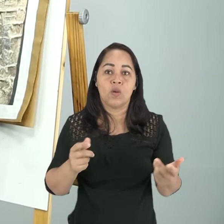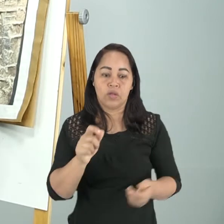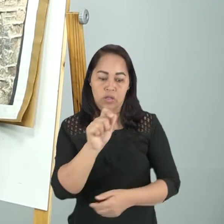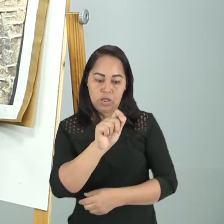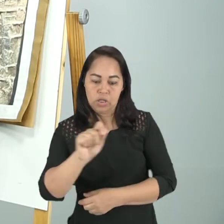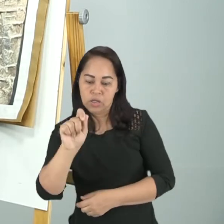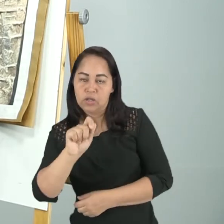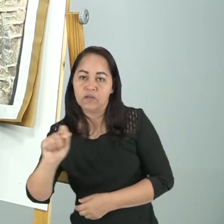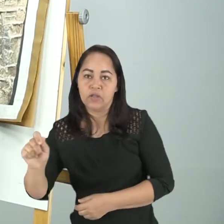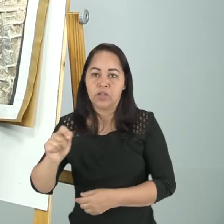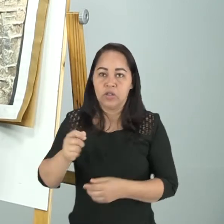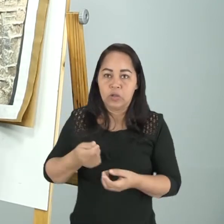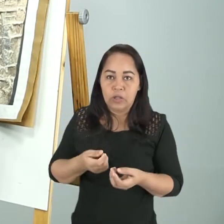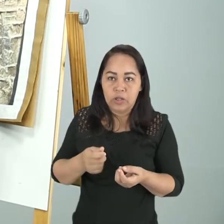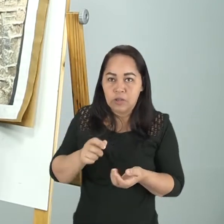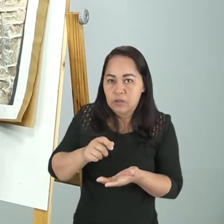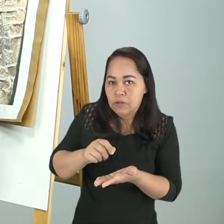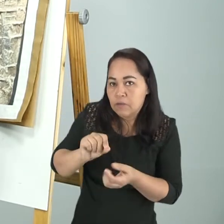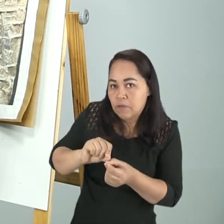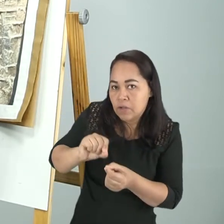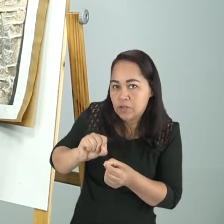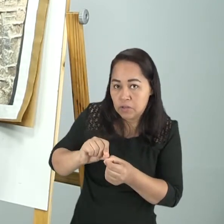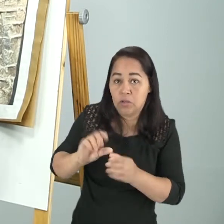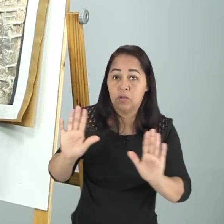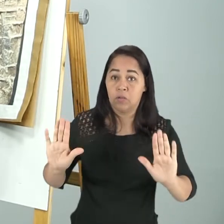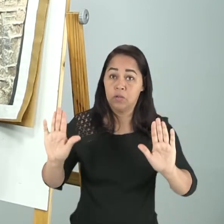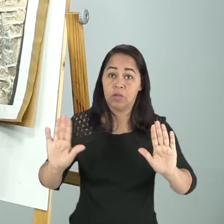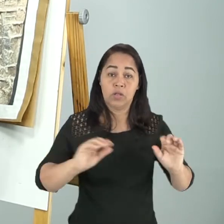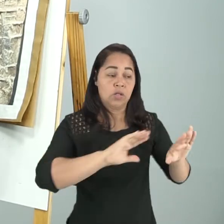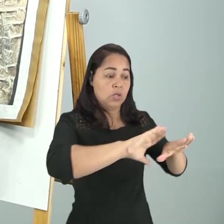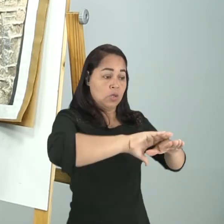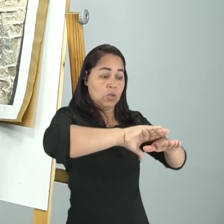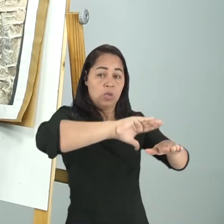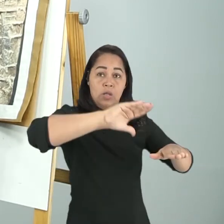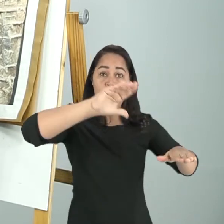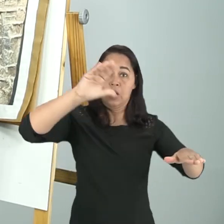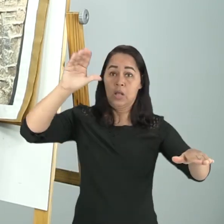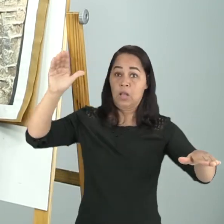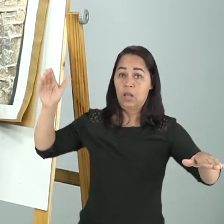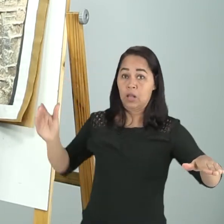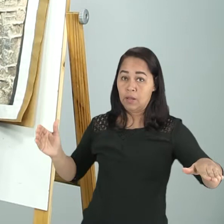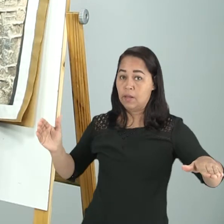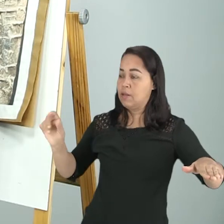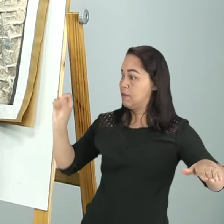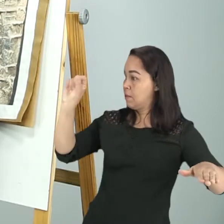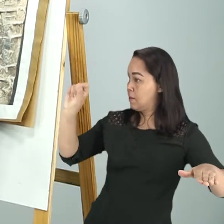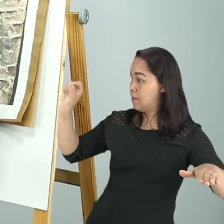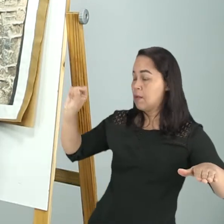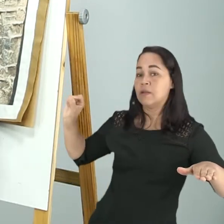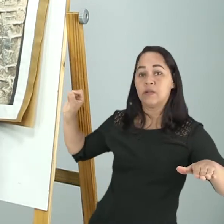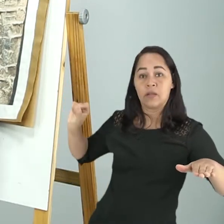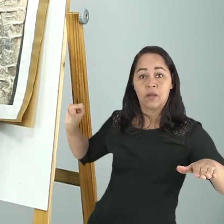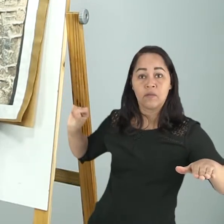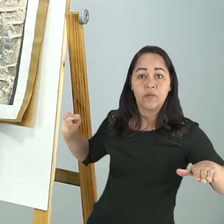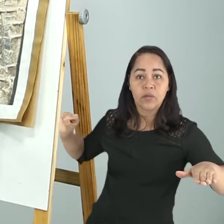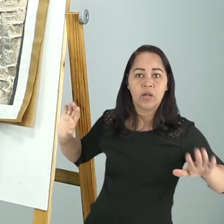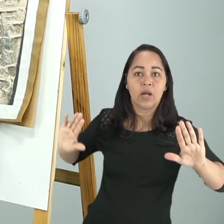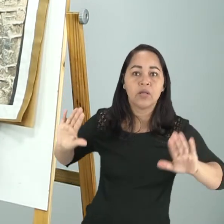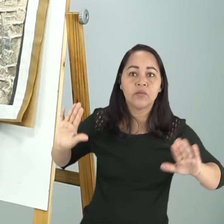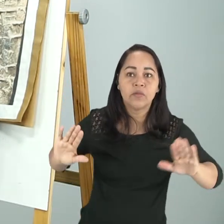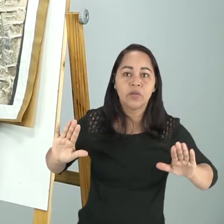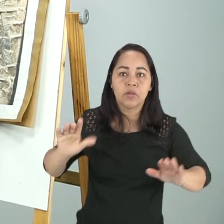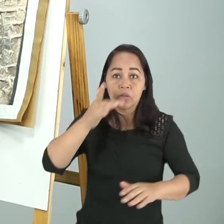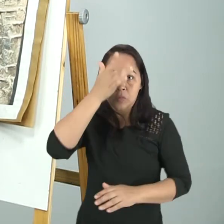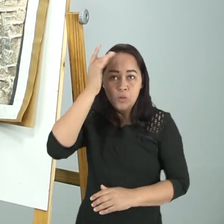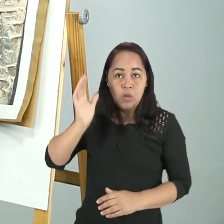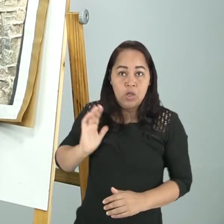que orientava. Às vezes, nem os nobres sabiam, tinham domínio